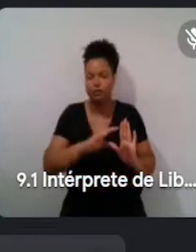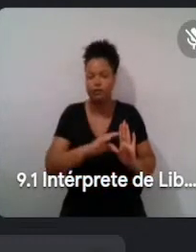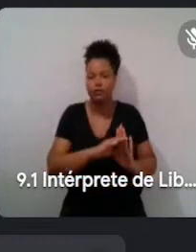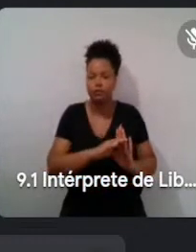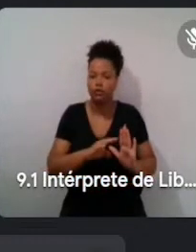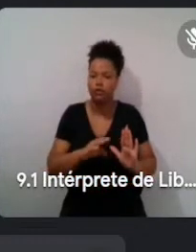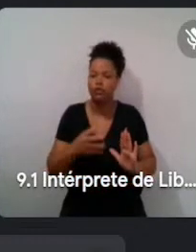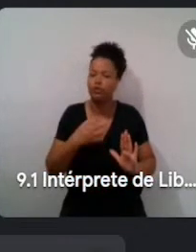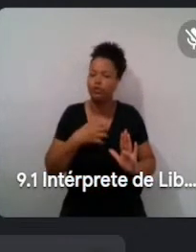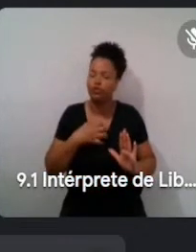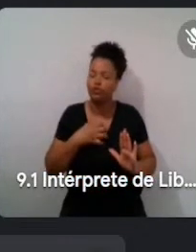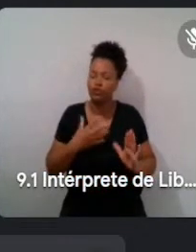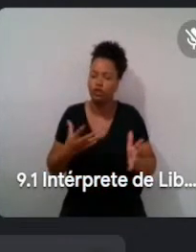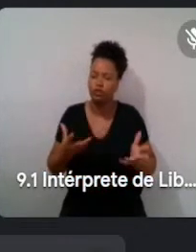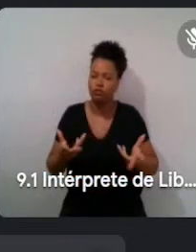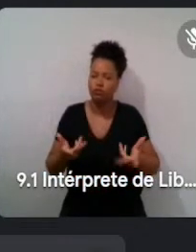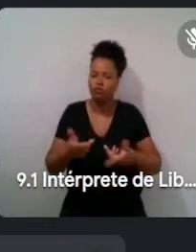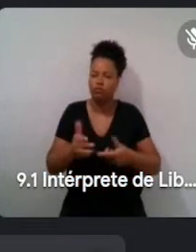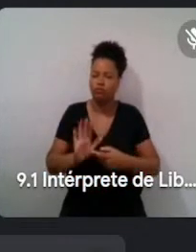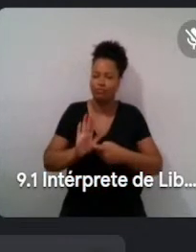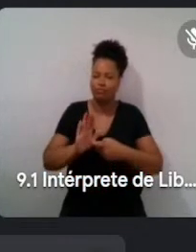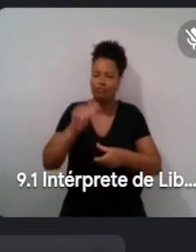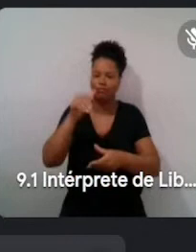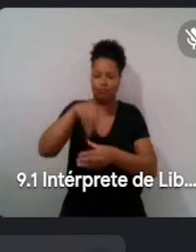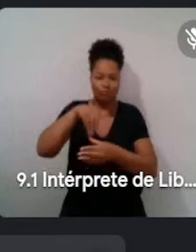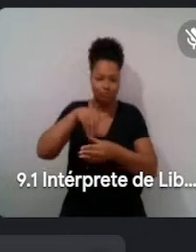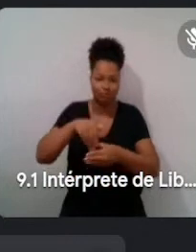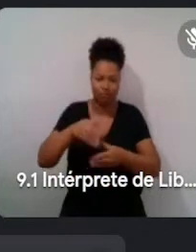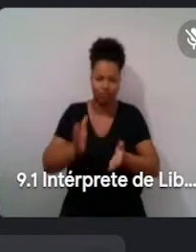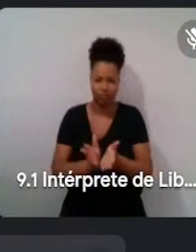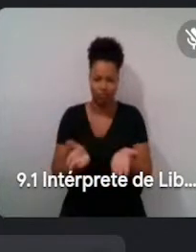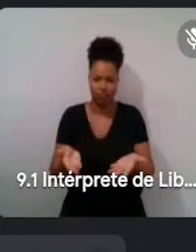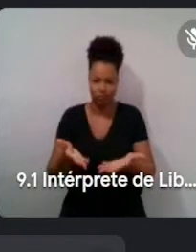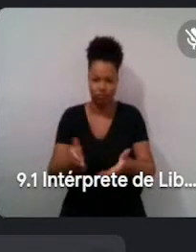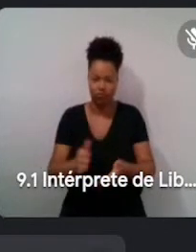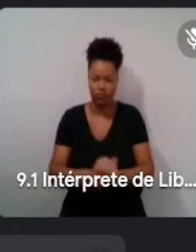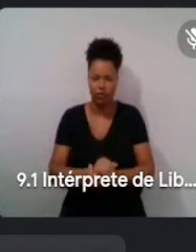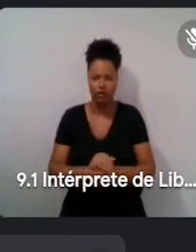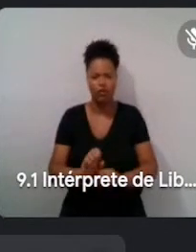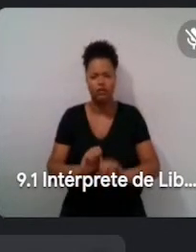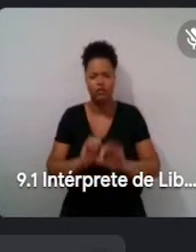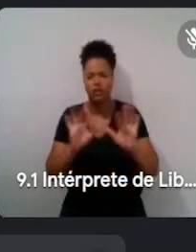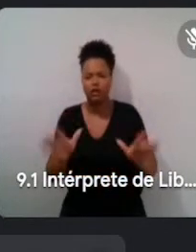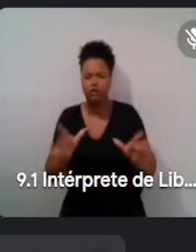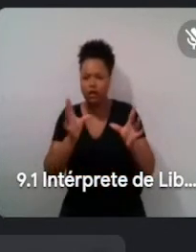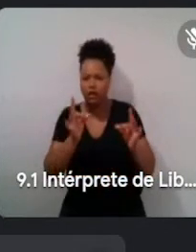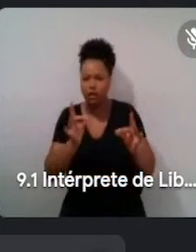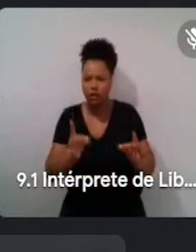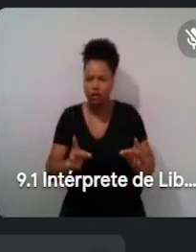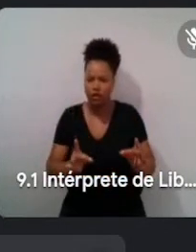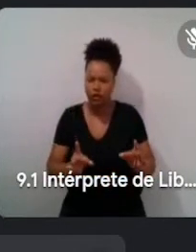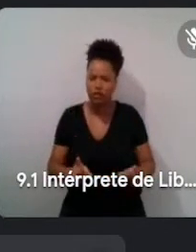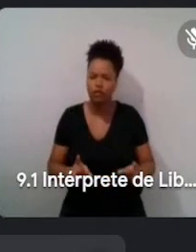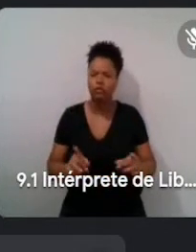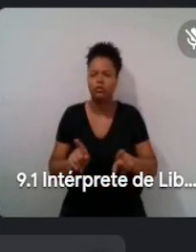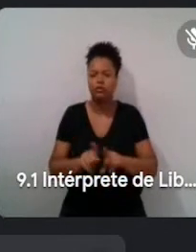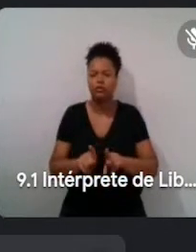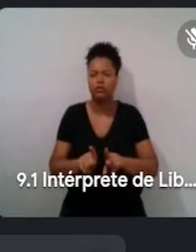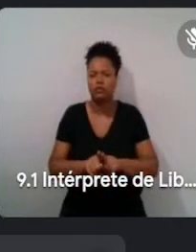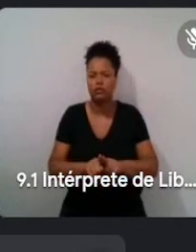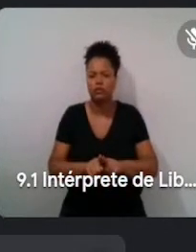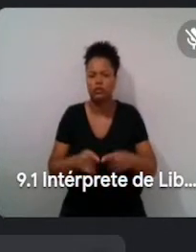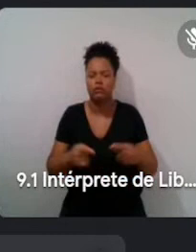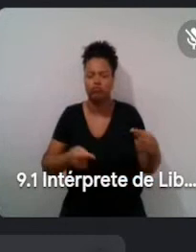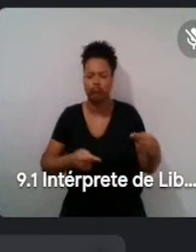brilhante com que apresentou seu voto junto a essa corte, esclarecendo todos os detalhes das performances aqui dos embates